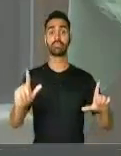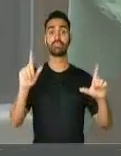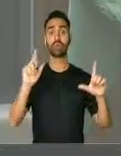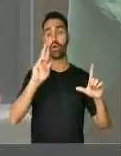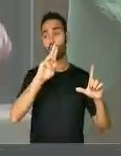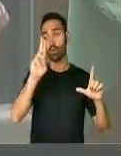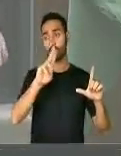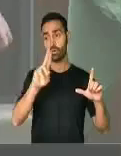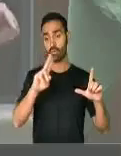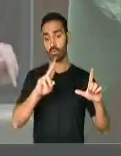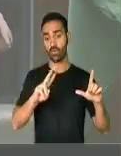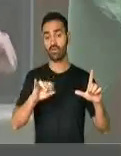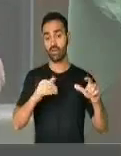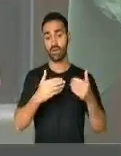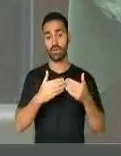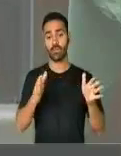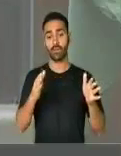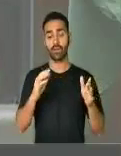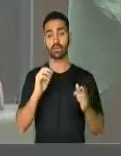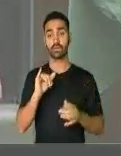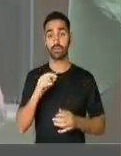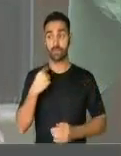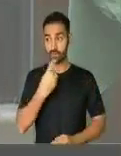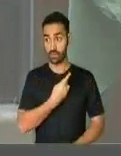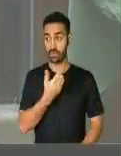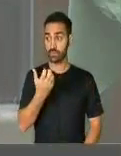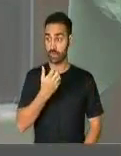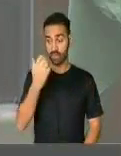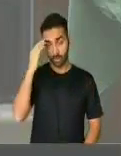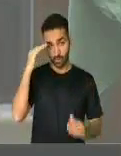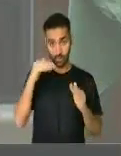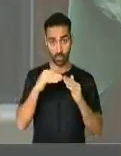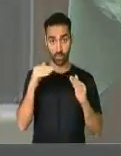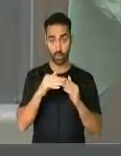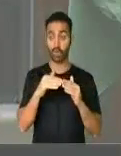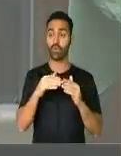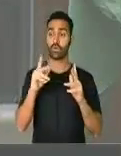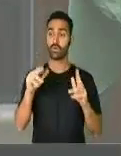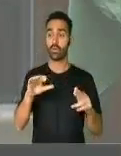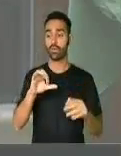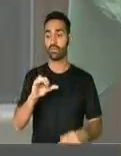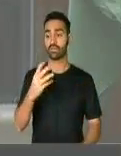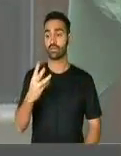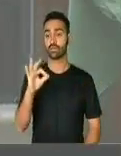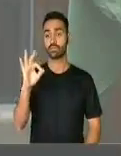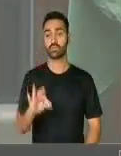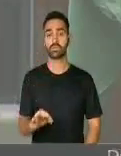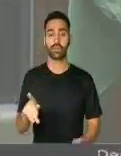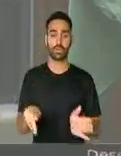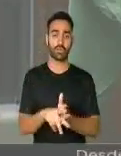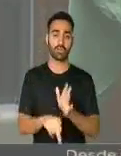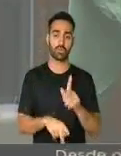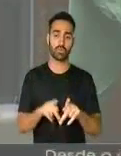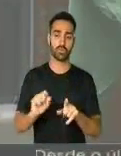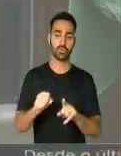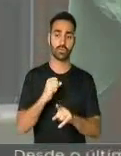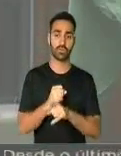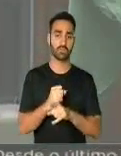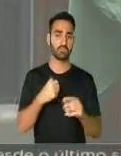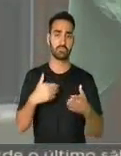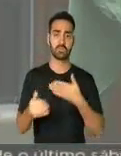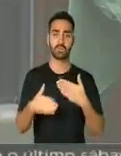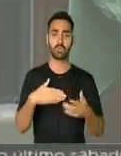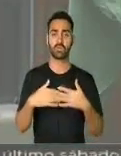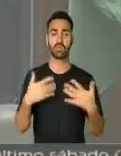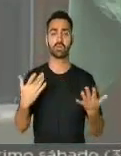e essa votação será aberta Se nós queremos corresponder ao Anseio de 93% da sociedade e independente do julgamento